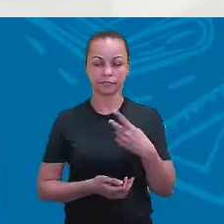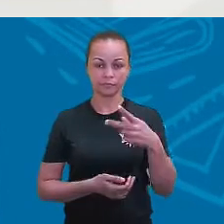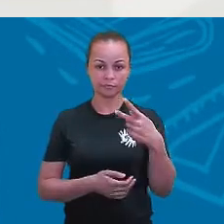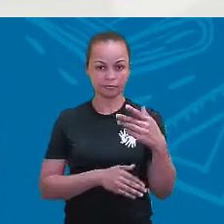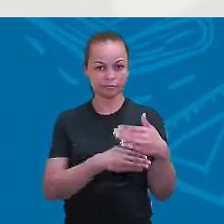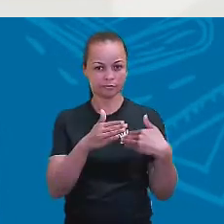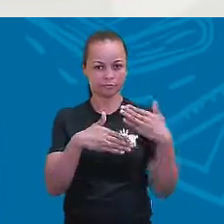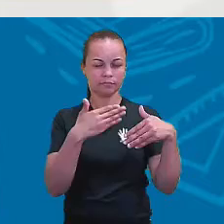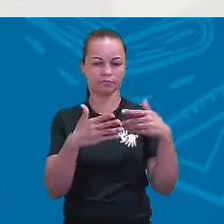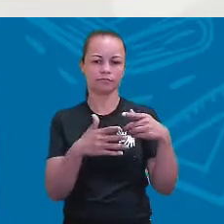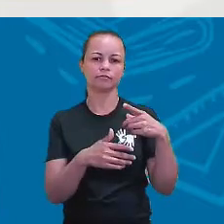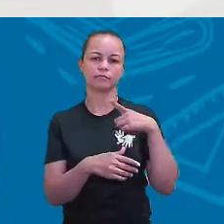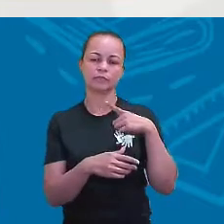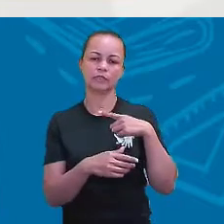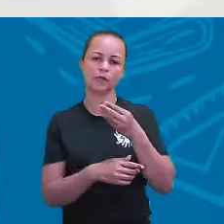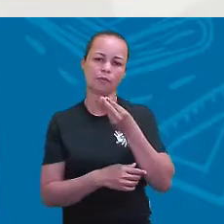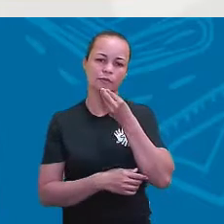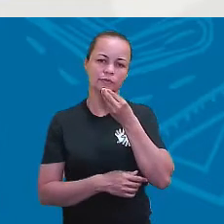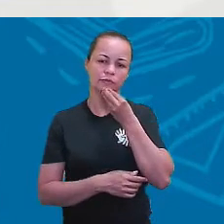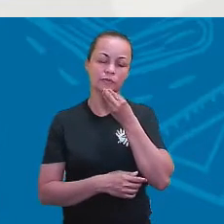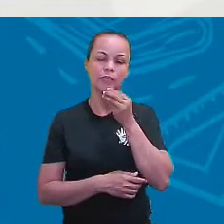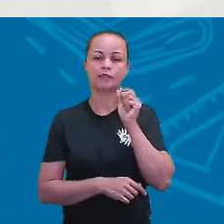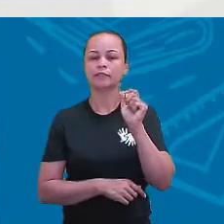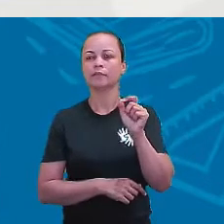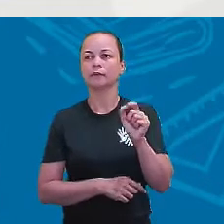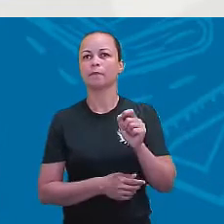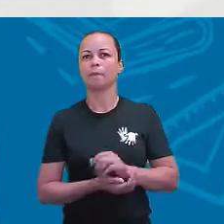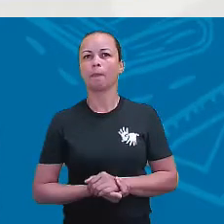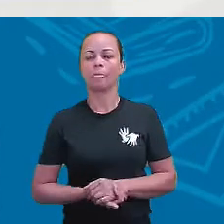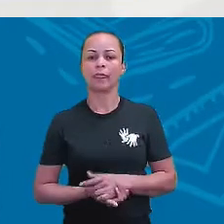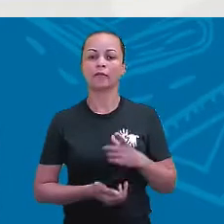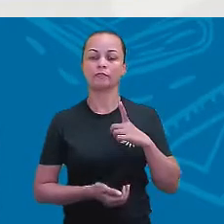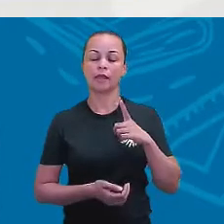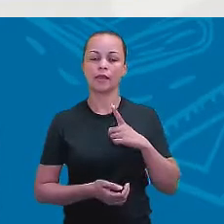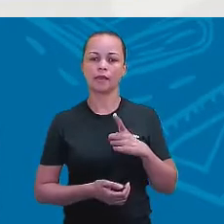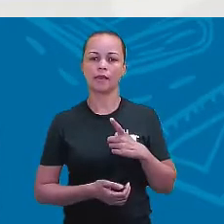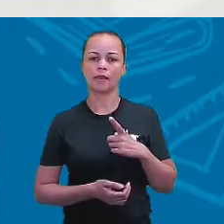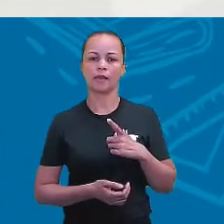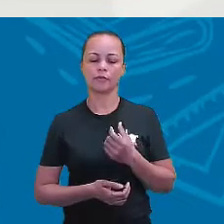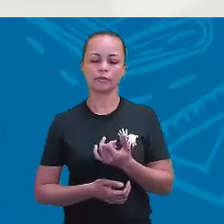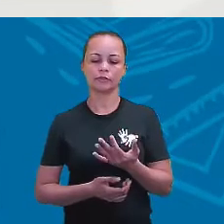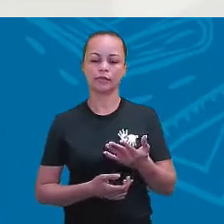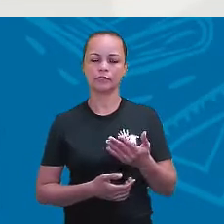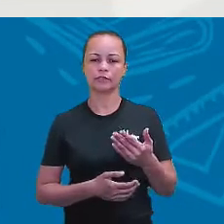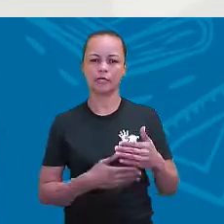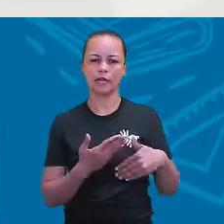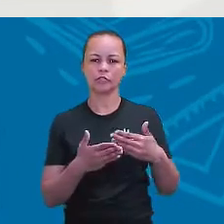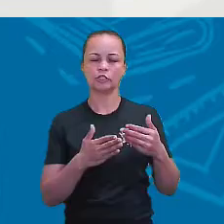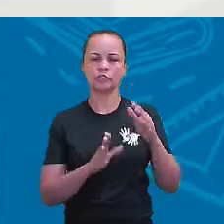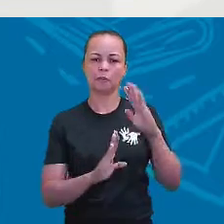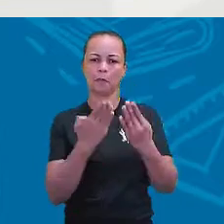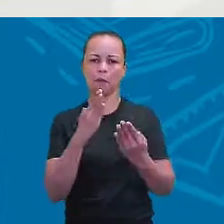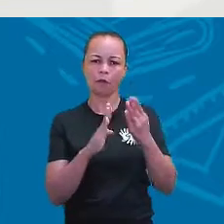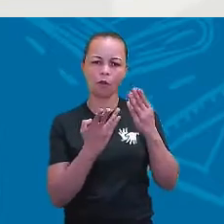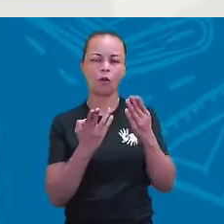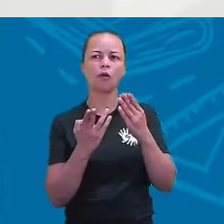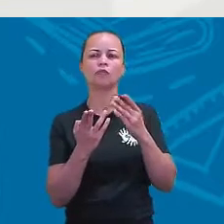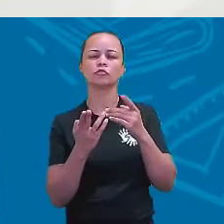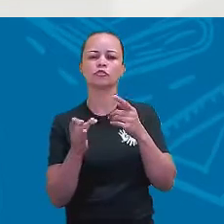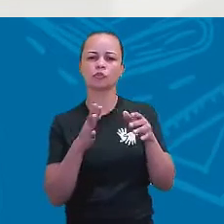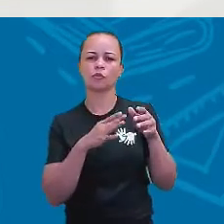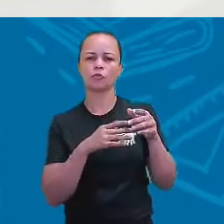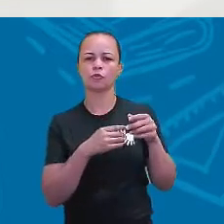é exatamente você dar essa oportunidade de você ter uma quantidade muito maior de agentes biológicos, como